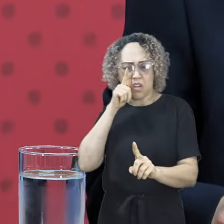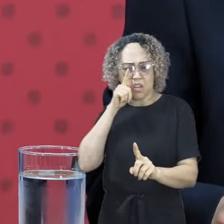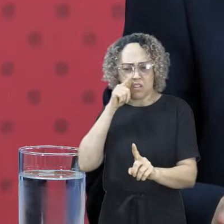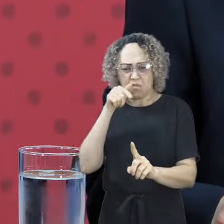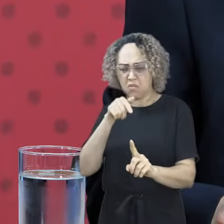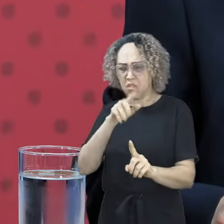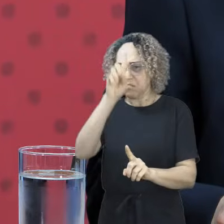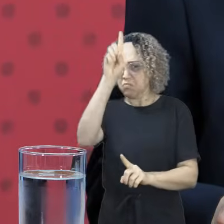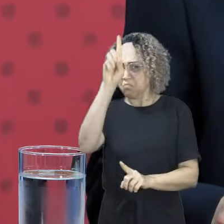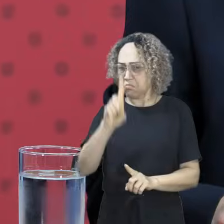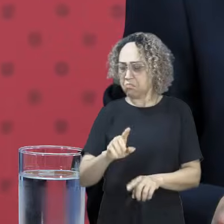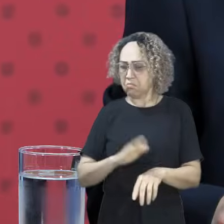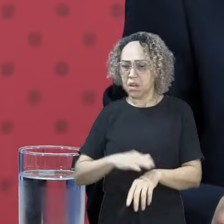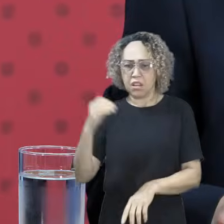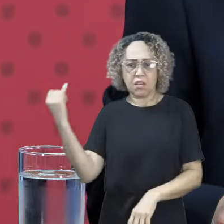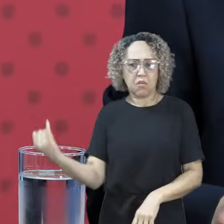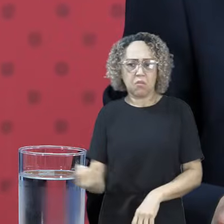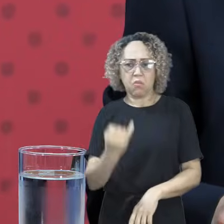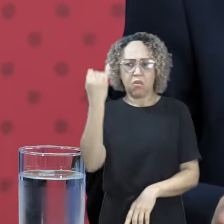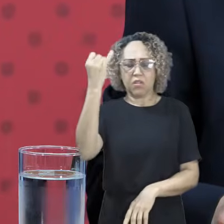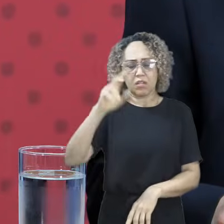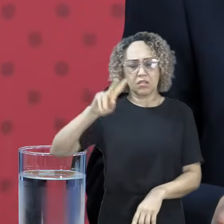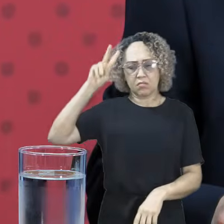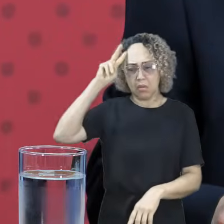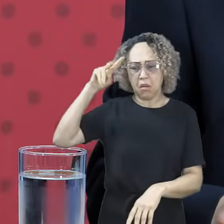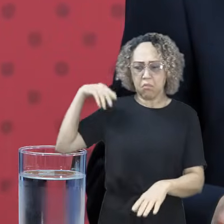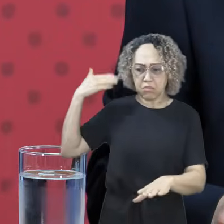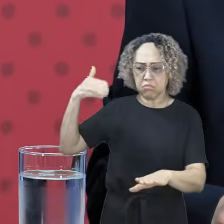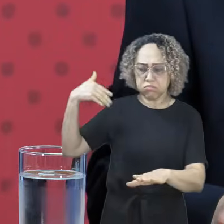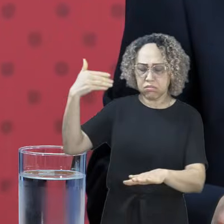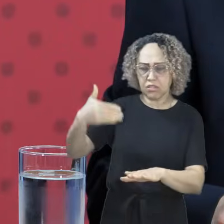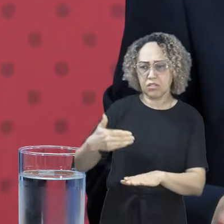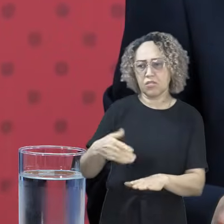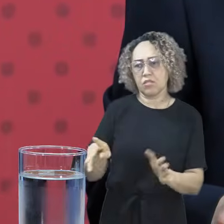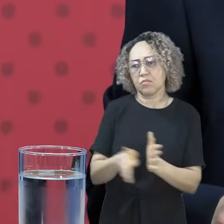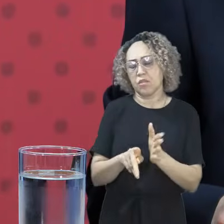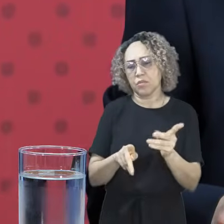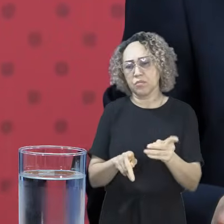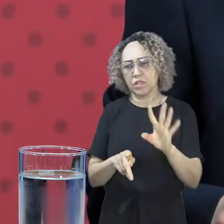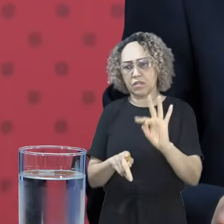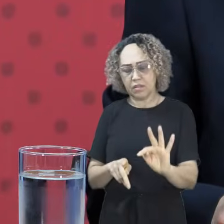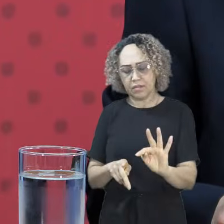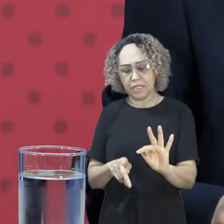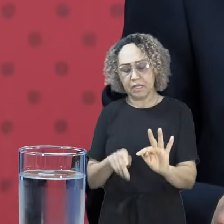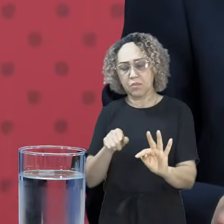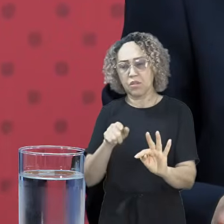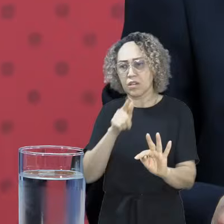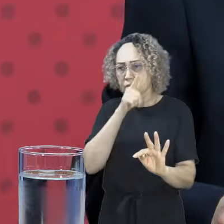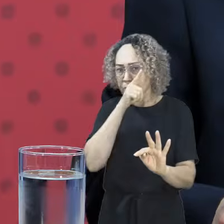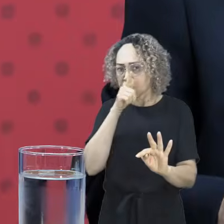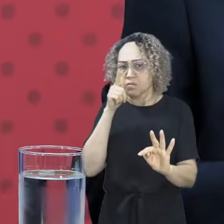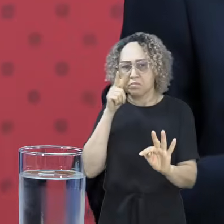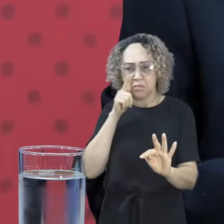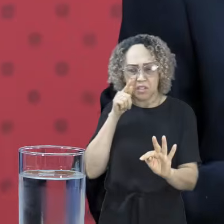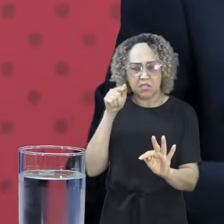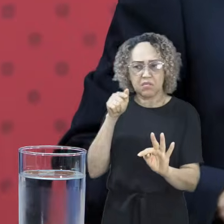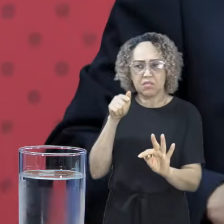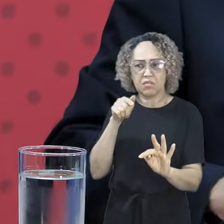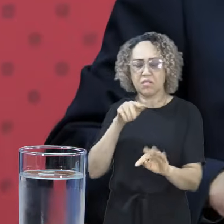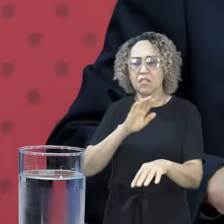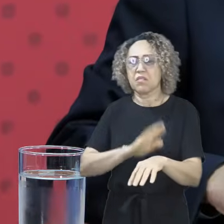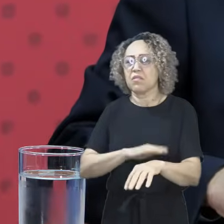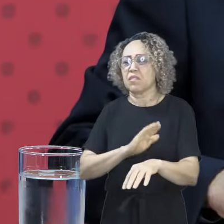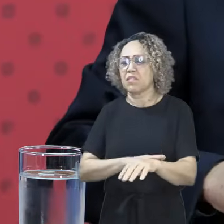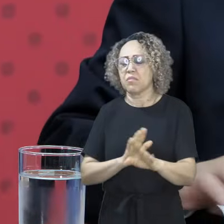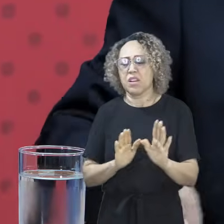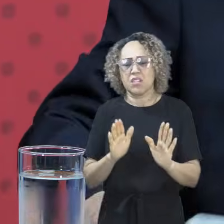pelas condições, né, que ela conduziu o nosso partido, pelo momento tão difícil da nossa